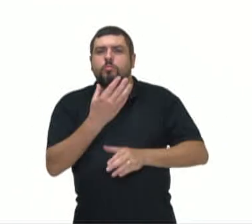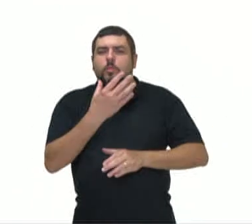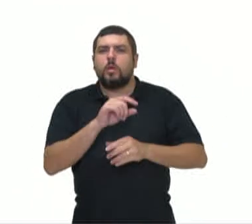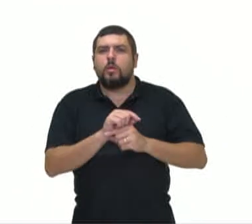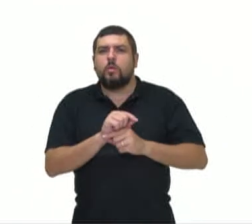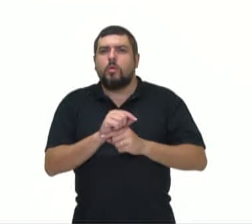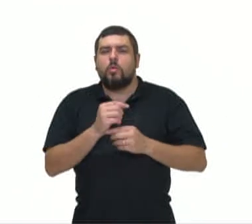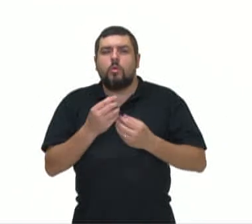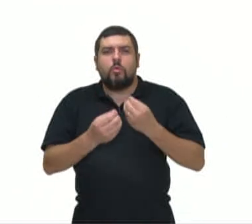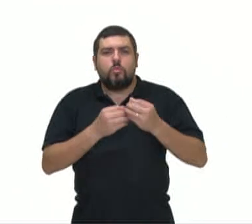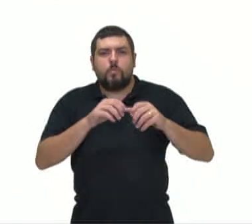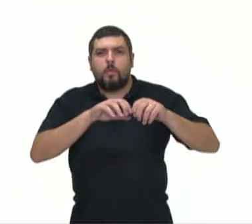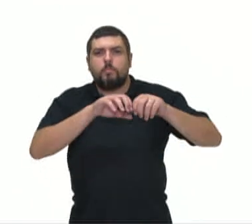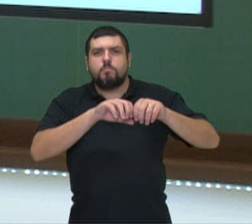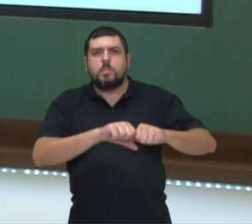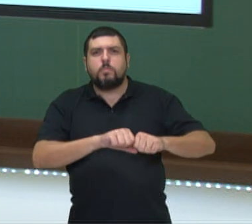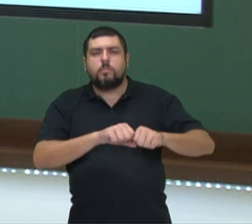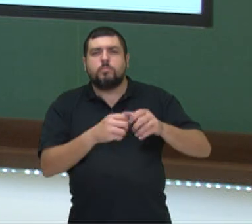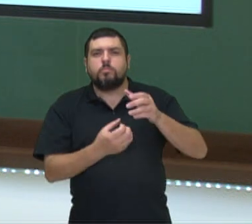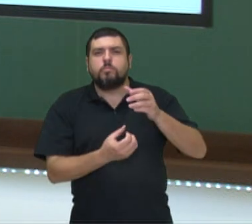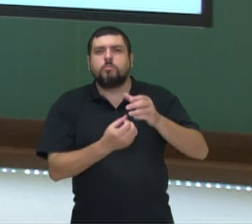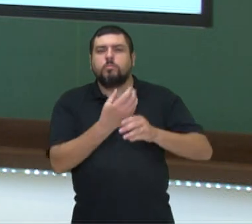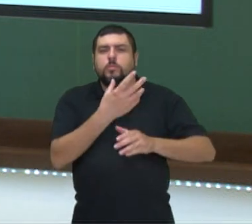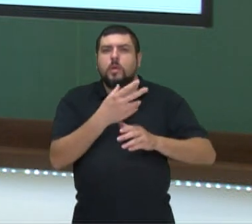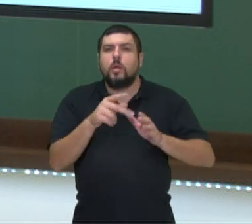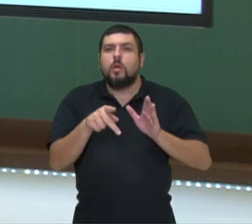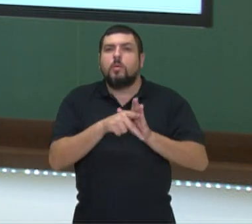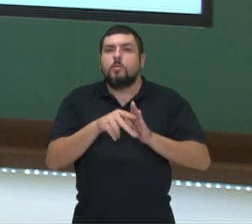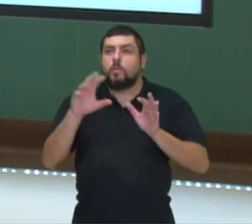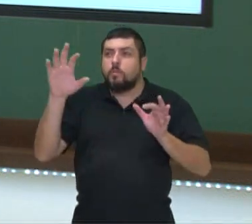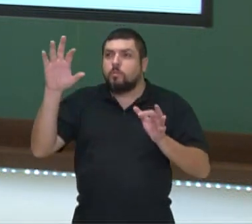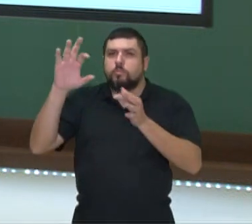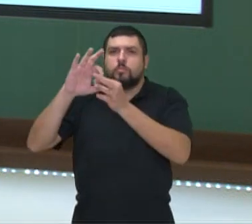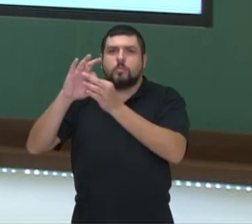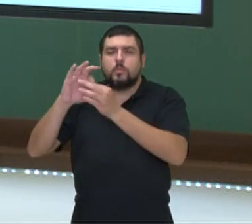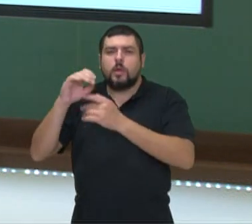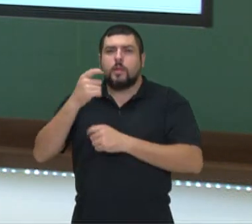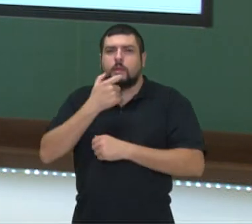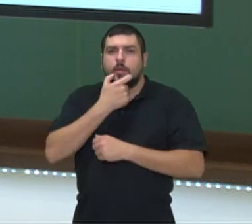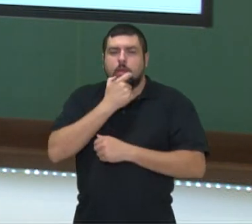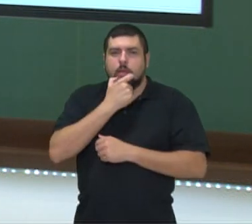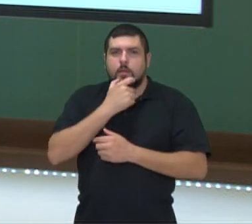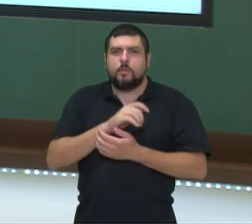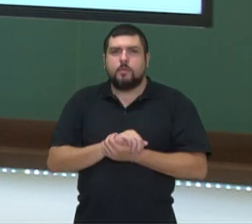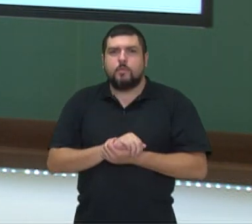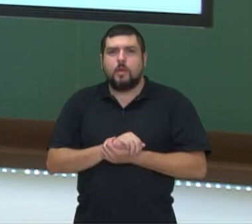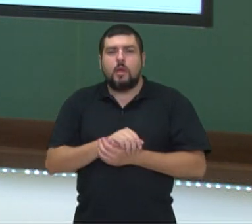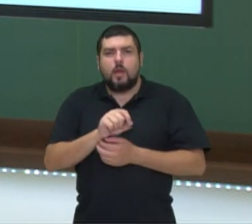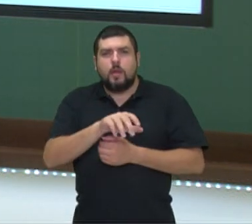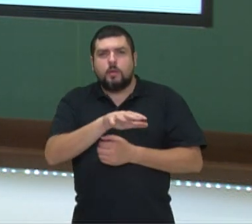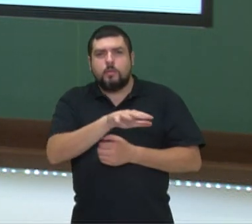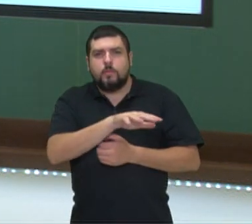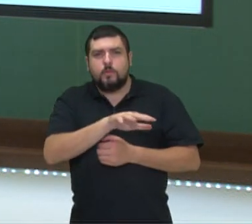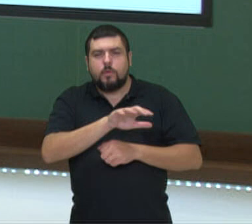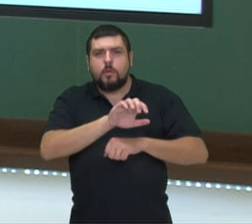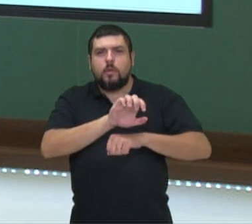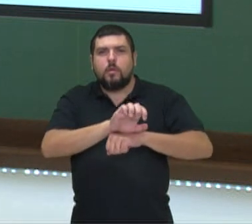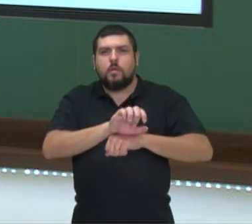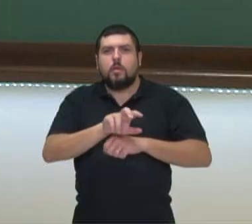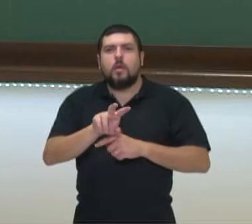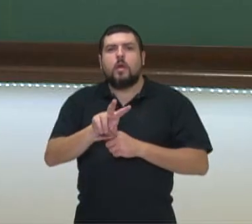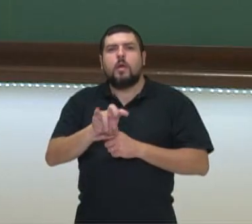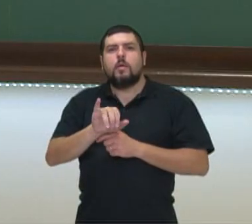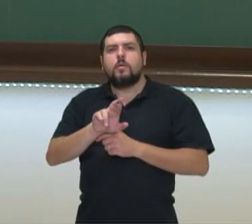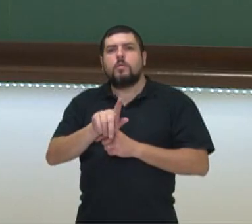Sir Walter, né, para ilustrar aí que no final do século XVI ele funda ali na região da Virgínia essa colônia, né? Pouco